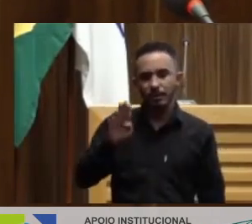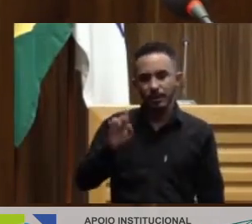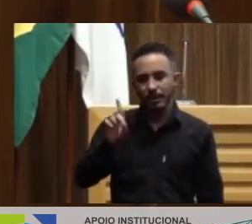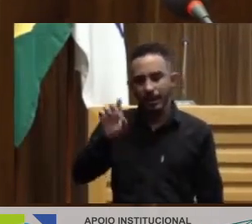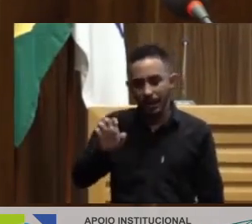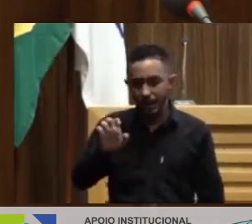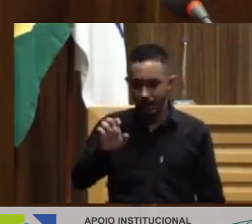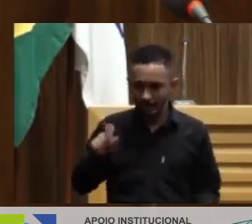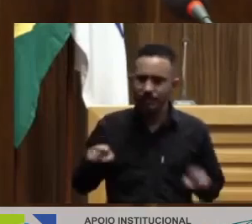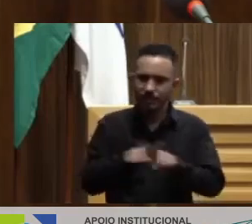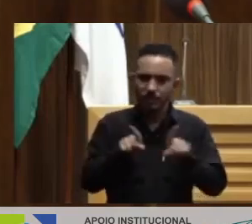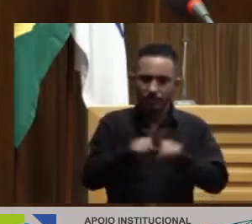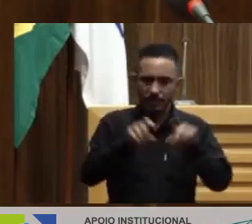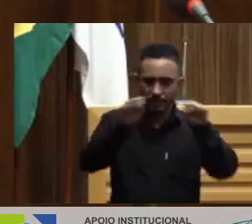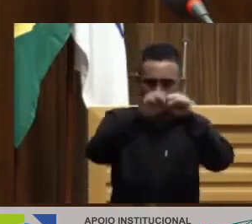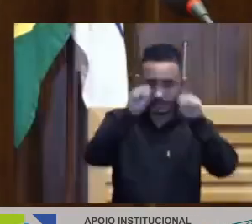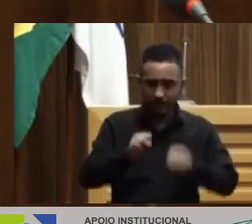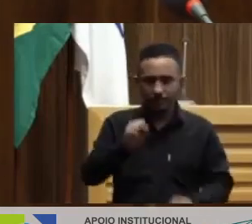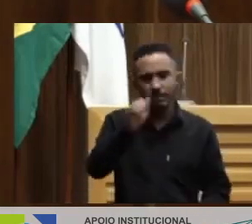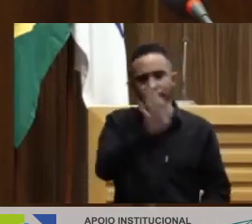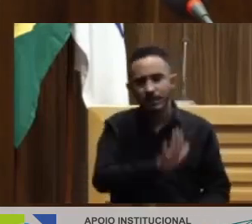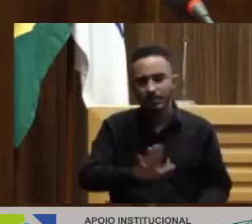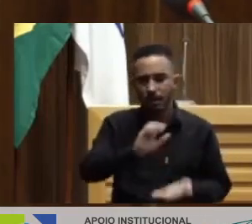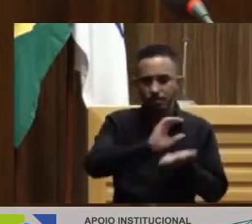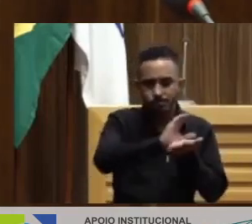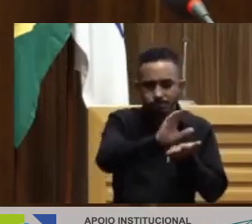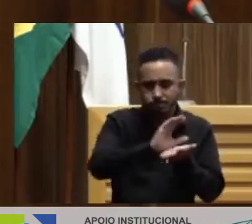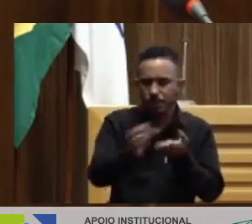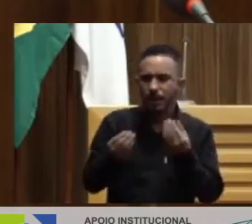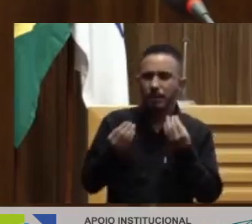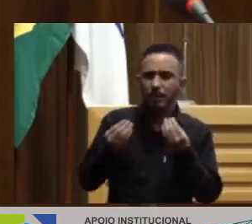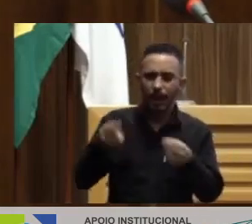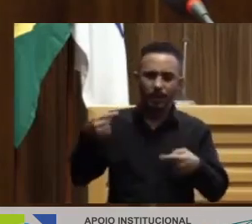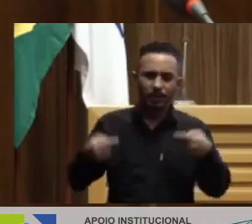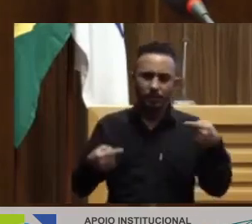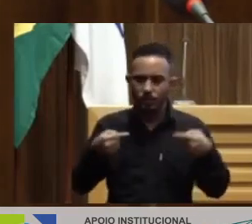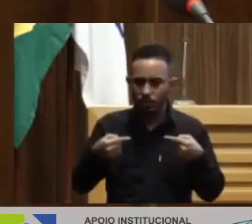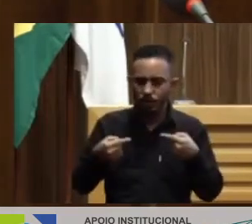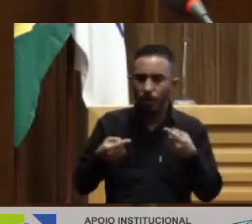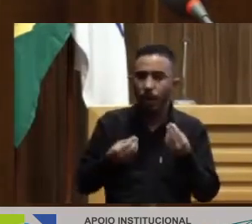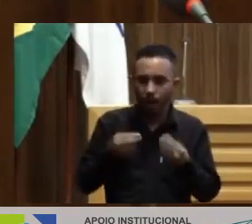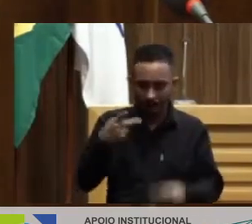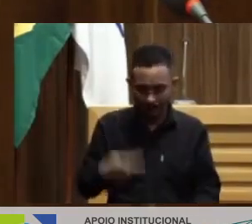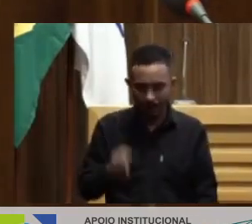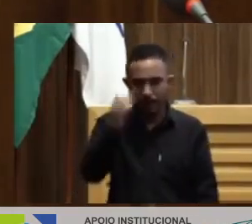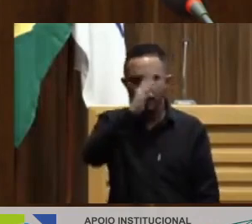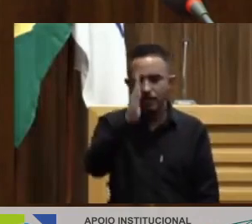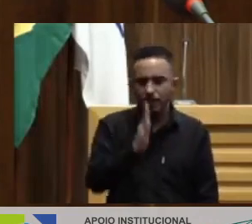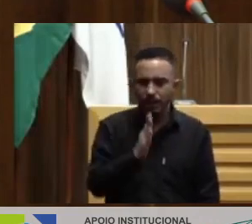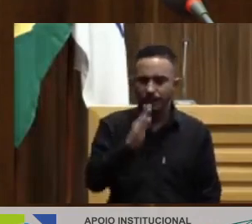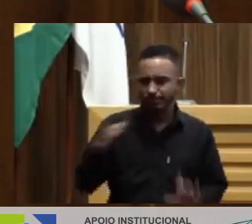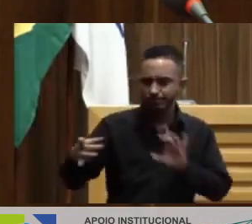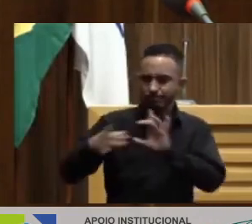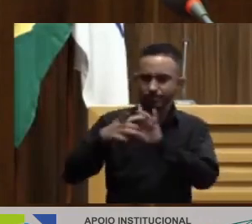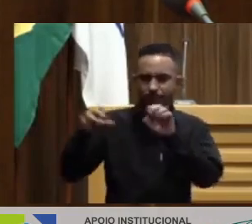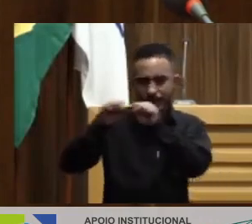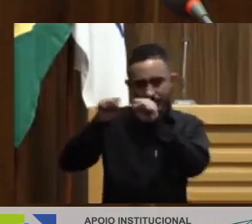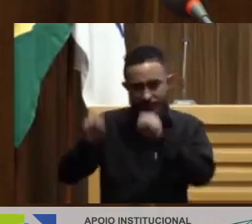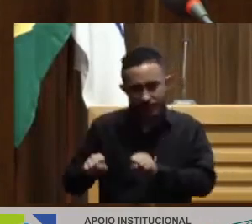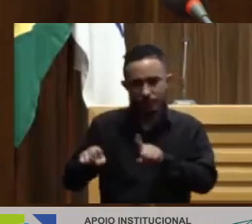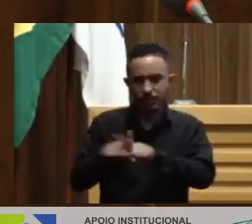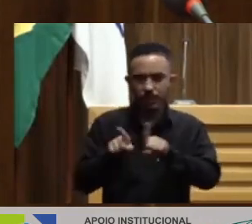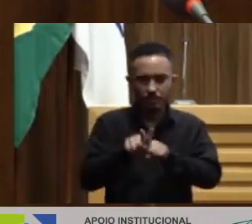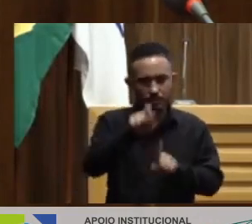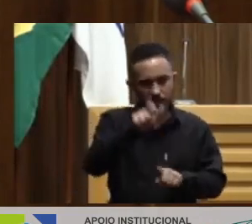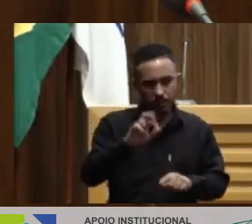Sistema Nacional de Fomento, para debater, né, com o Brasil, com o sistema, com os empresários,